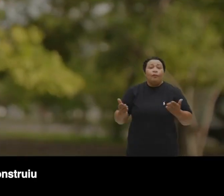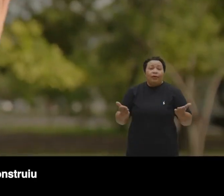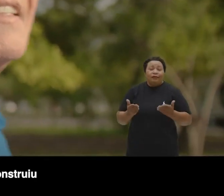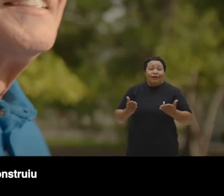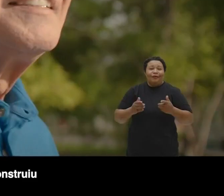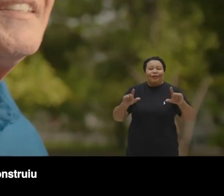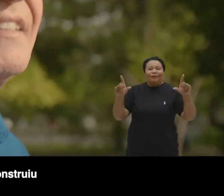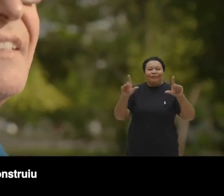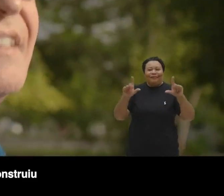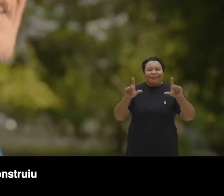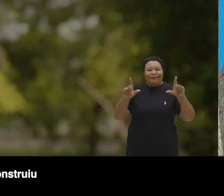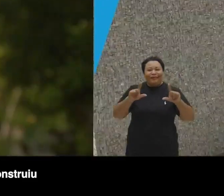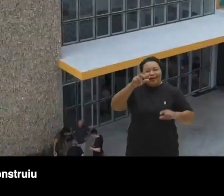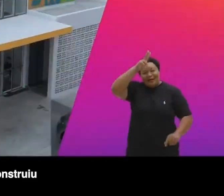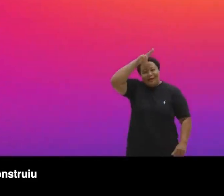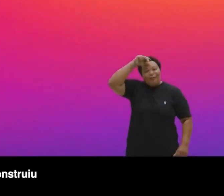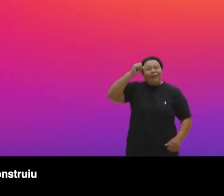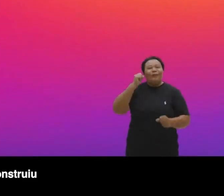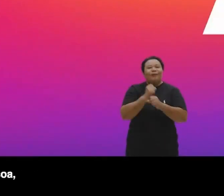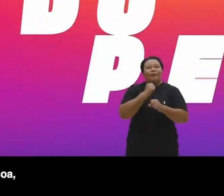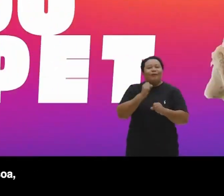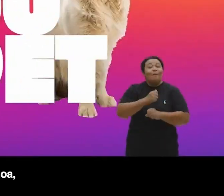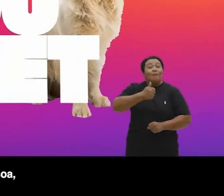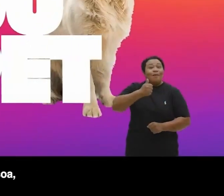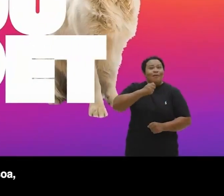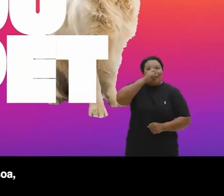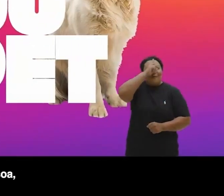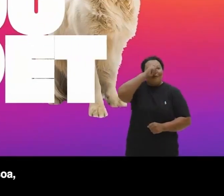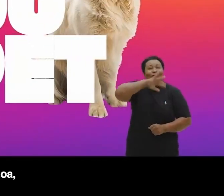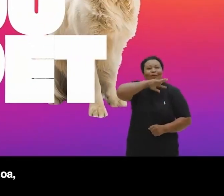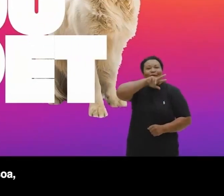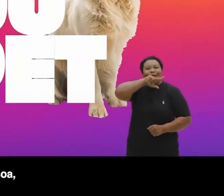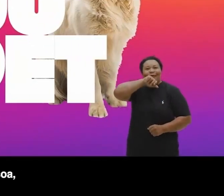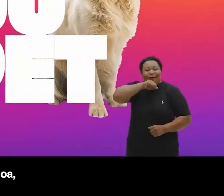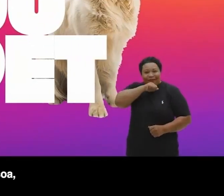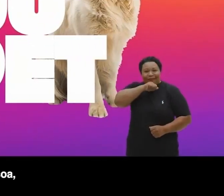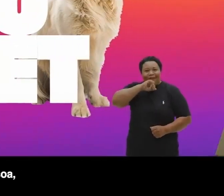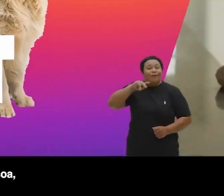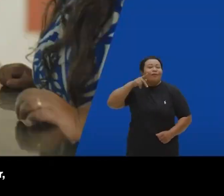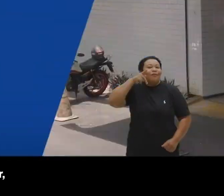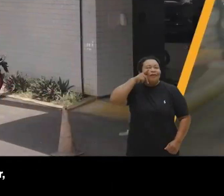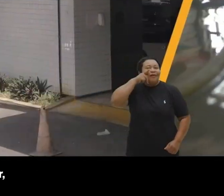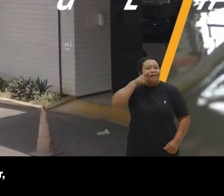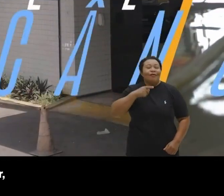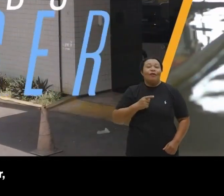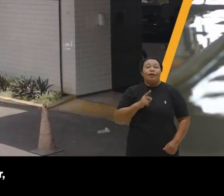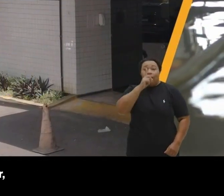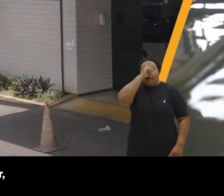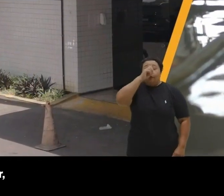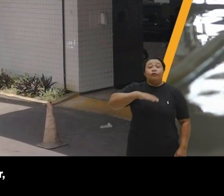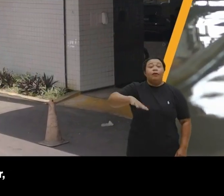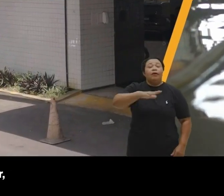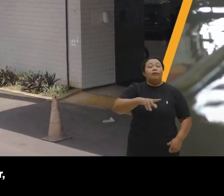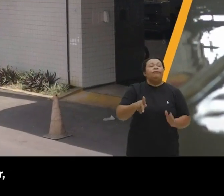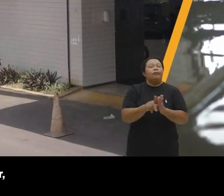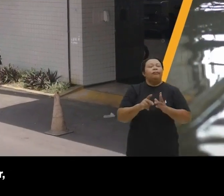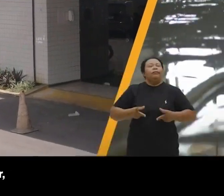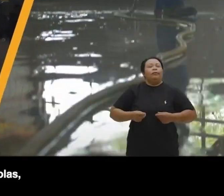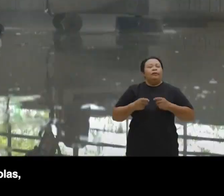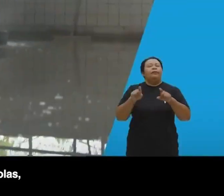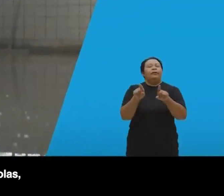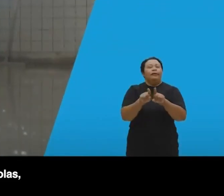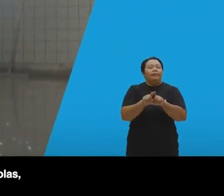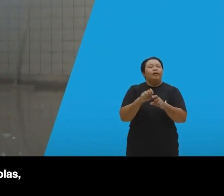Começa agora o programa do prefeito que construiu o primeiro hospital do PET de João Pessoa. Implantou o Hospital Geral e do